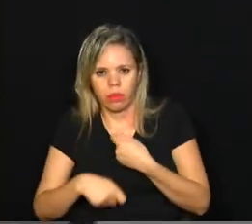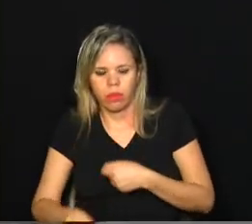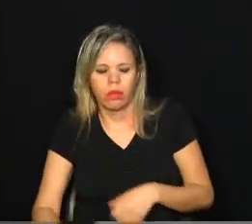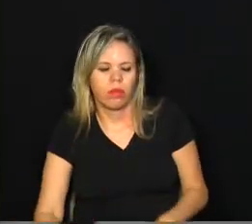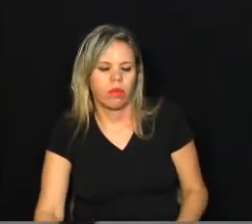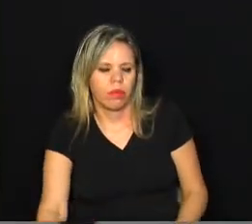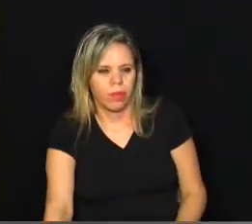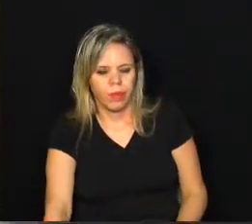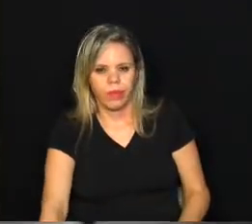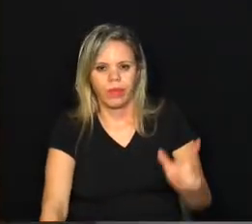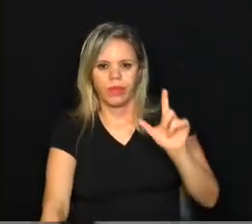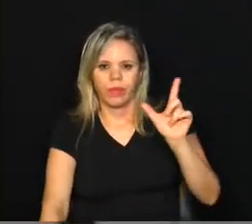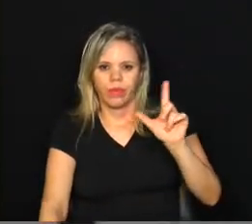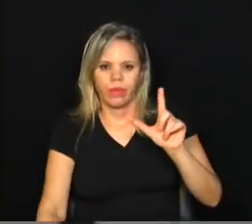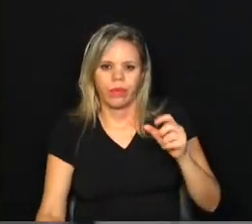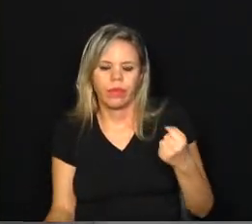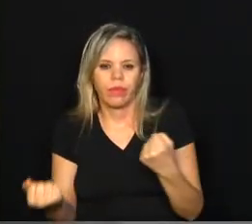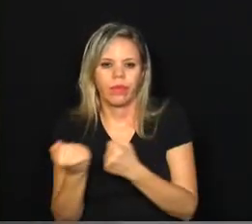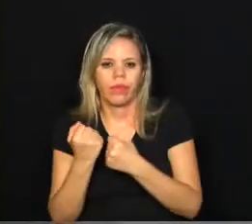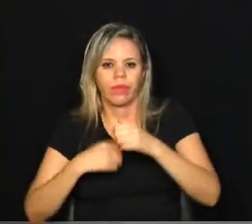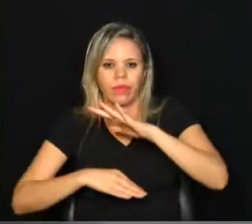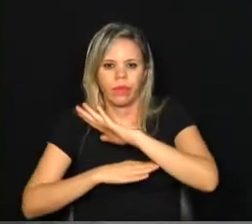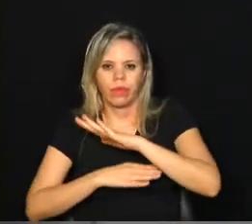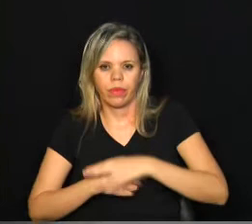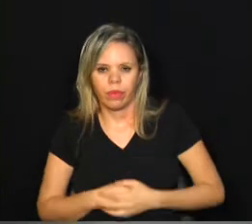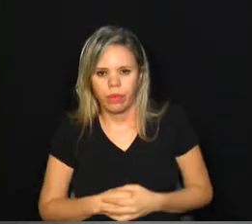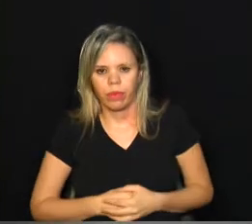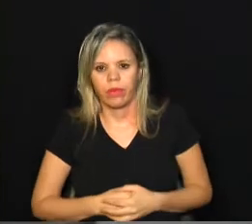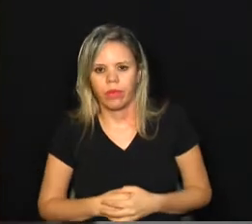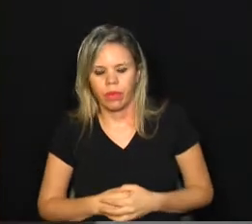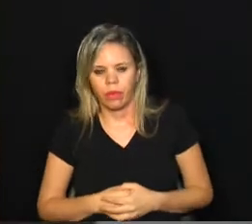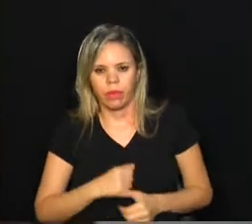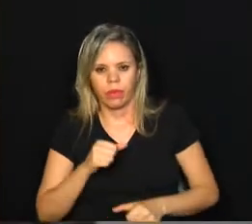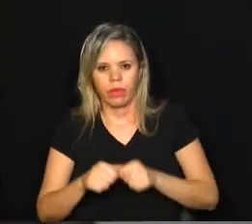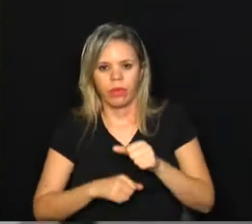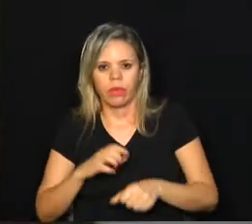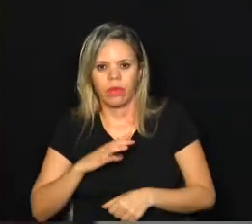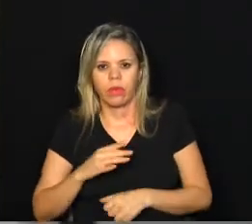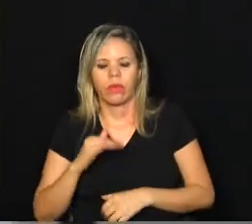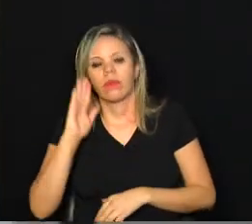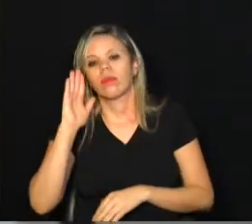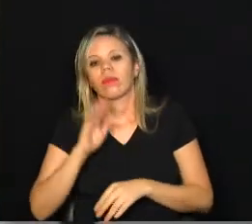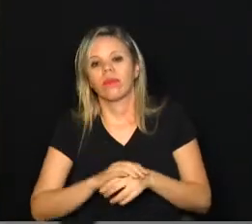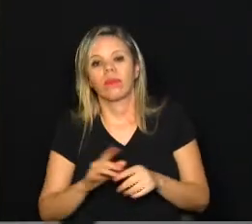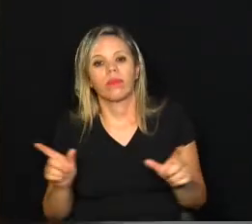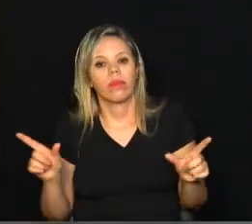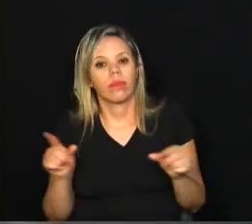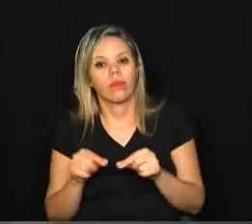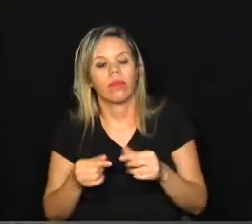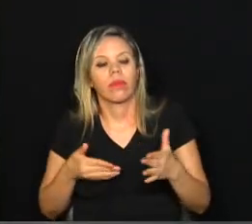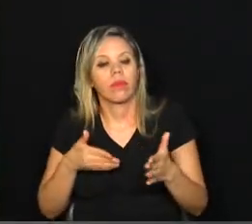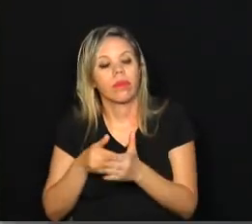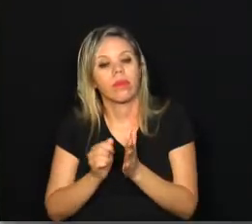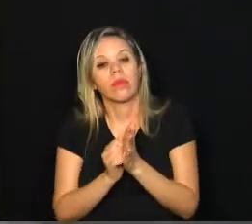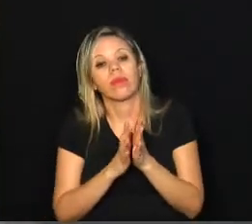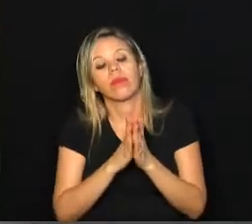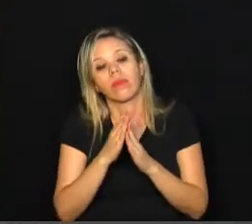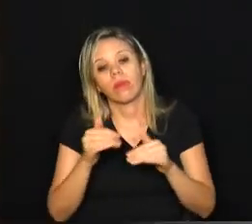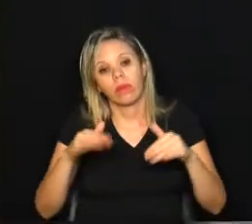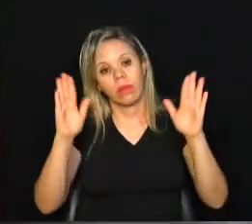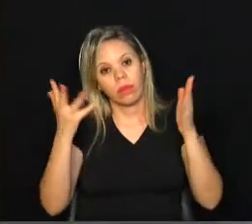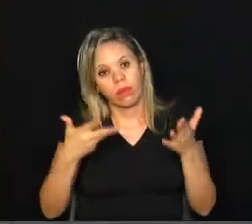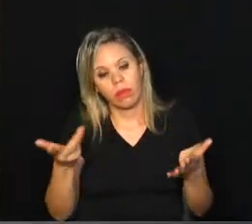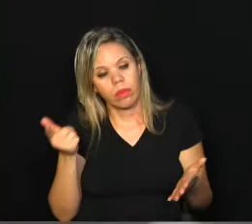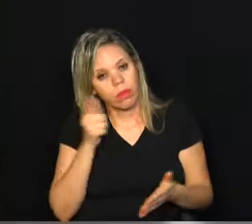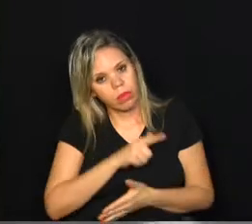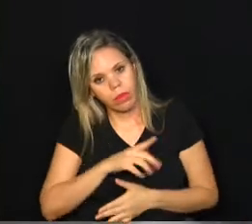né, e claro, com o apoio da Câmara, tornar a cidade cada vez menos burocrática, mais o que a gente chama